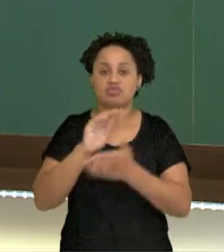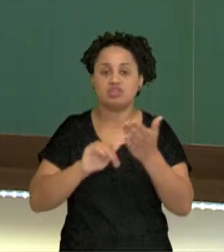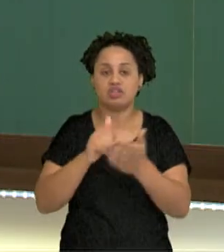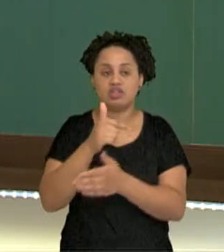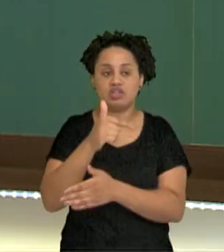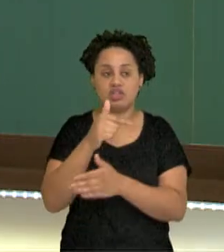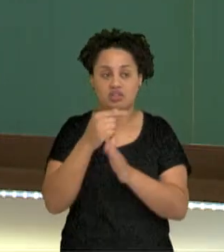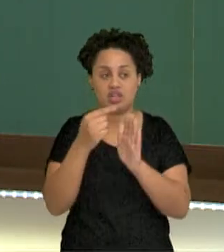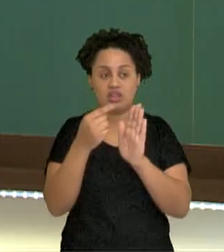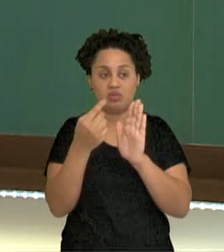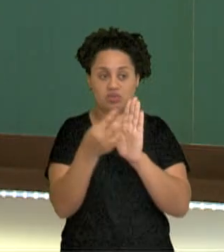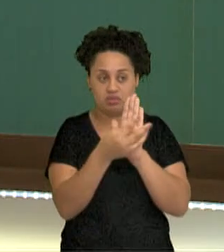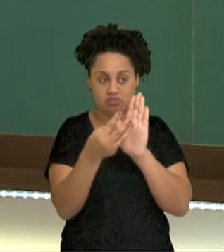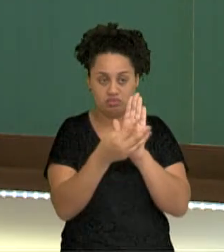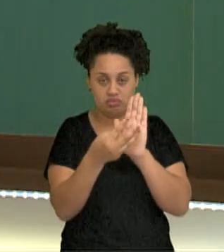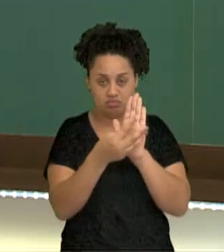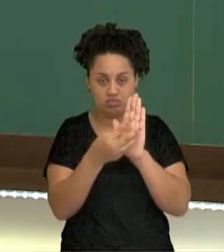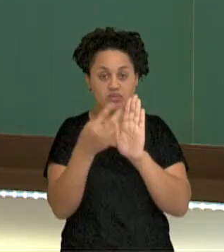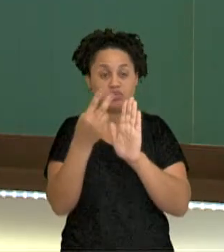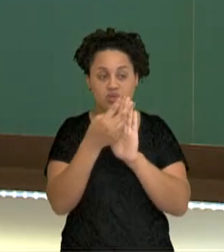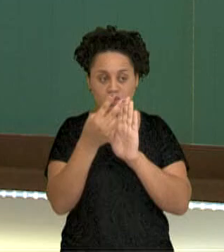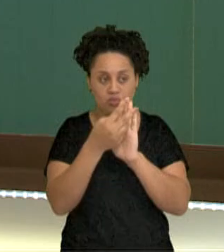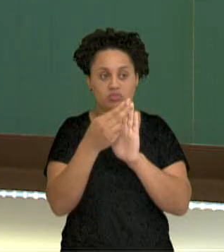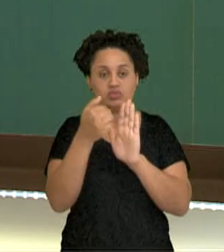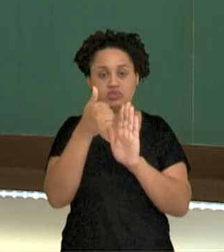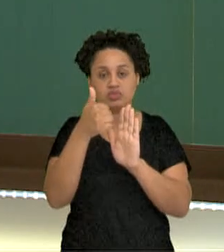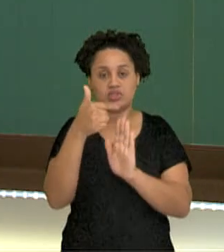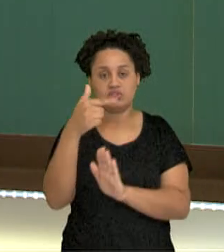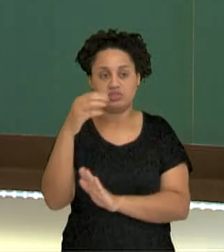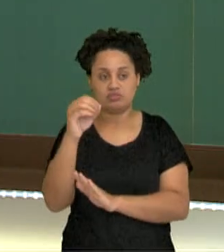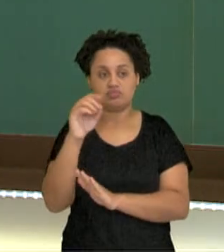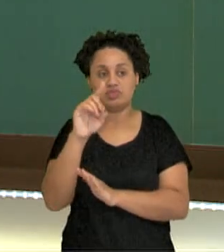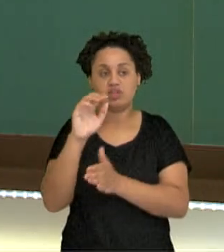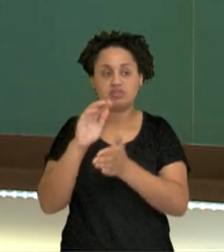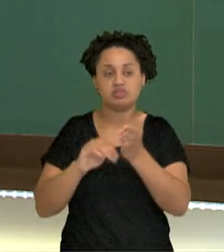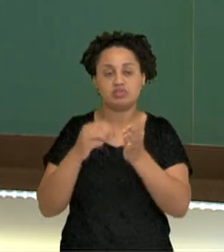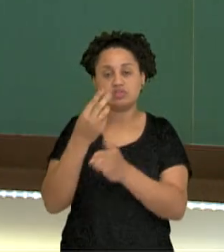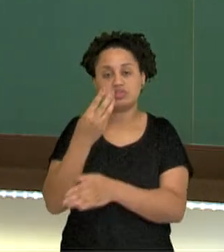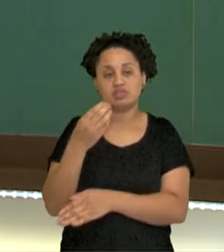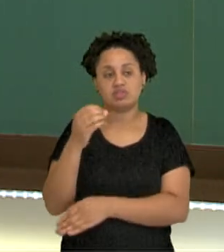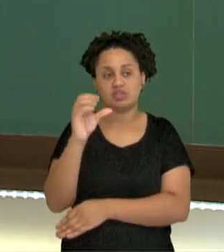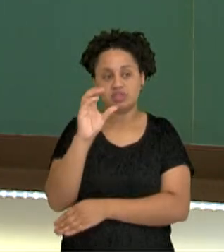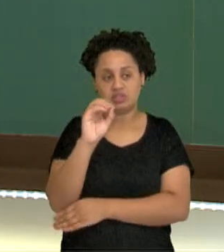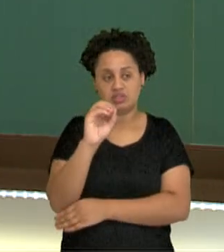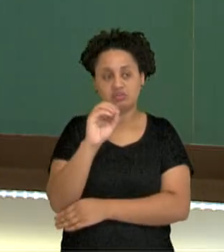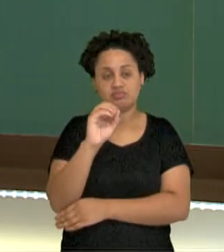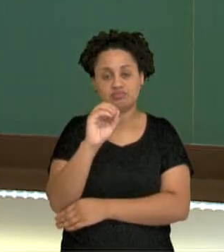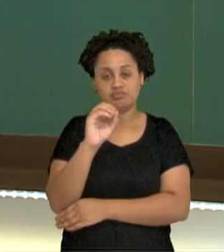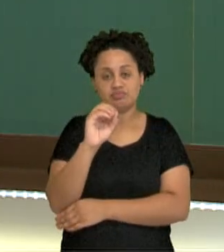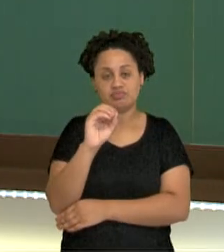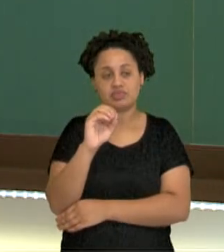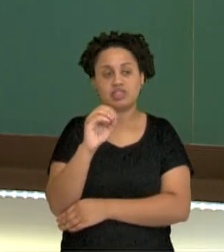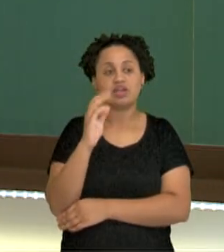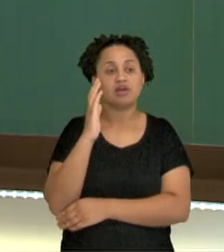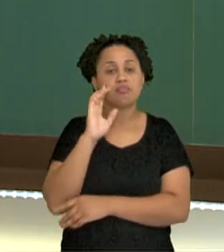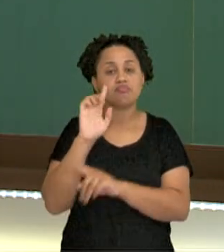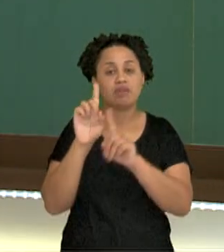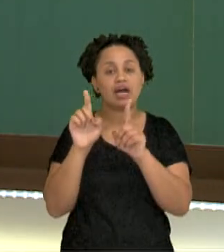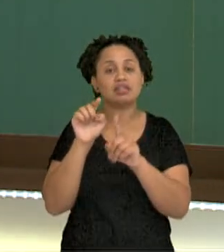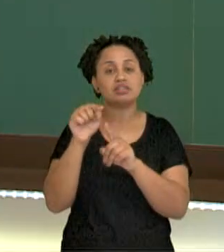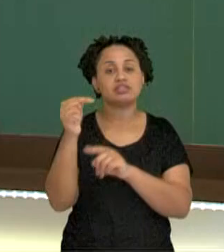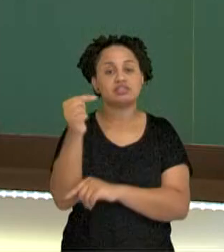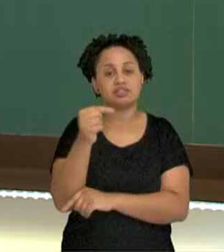negativo, redução ao primeiro quadrante. Então, eu vou reduzindo ao primeiro quadrante e vou usar o cosseno de 60, só que com o